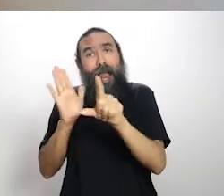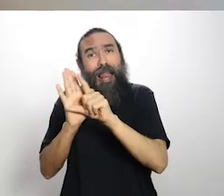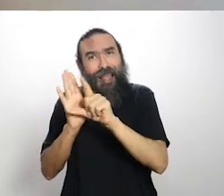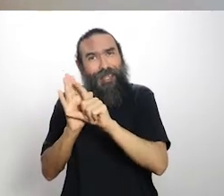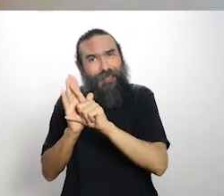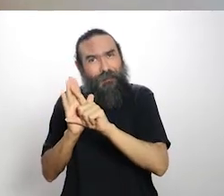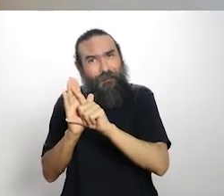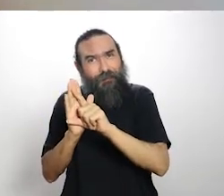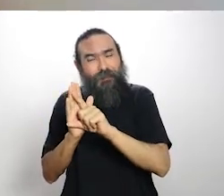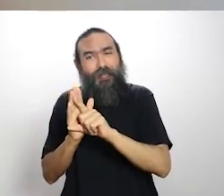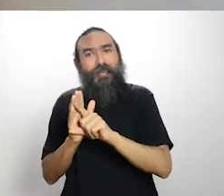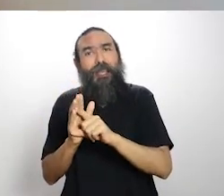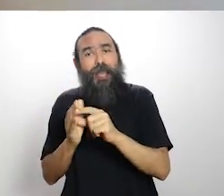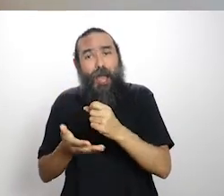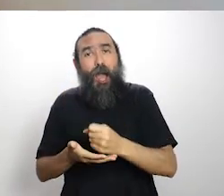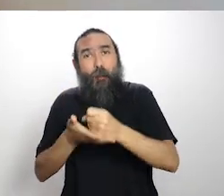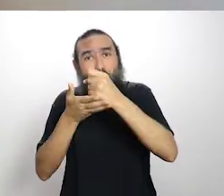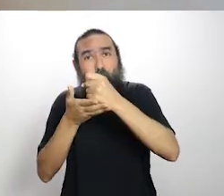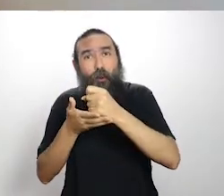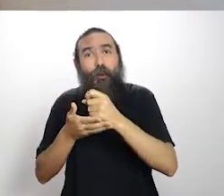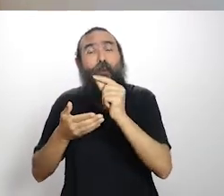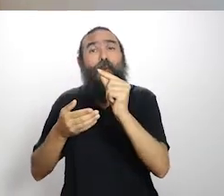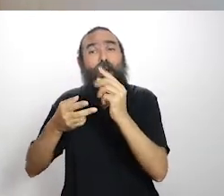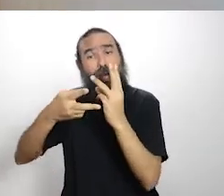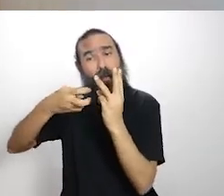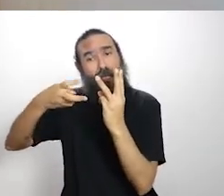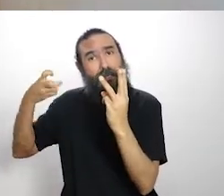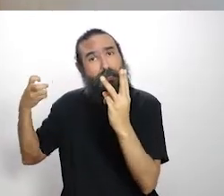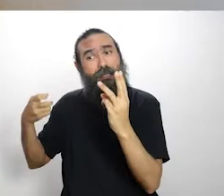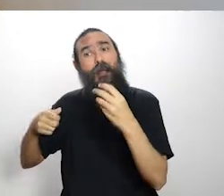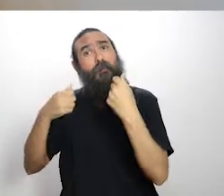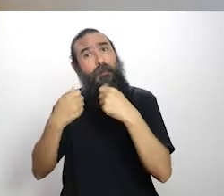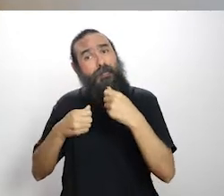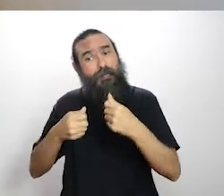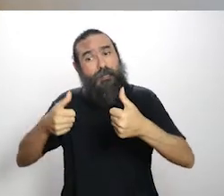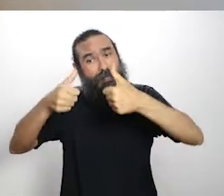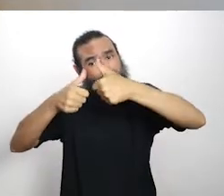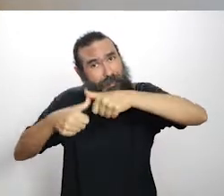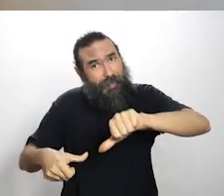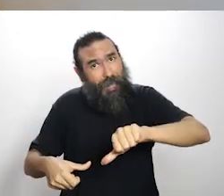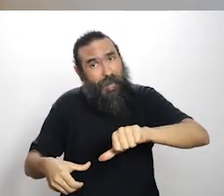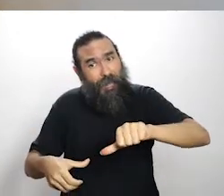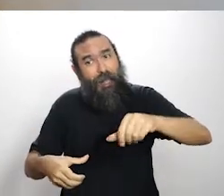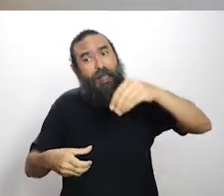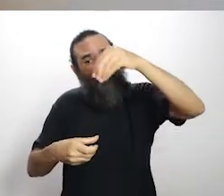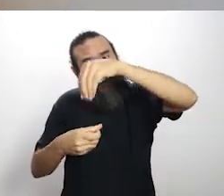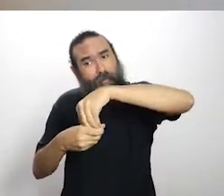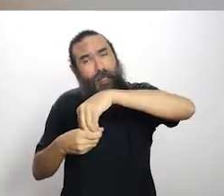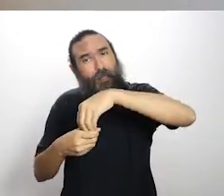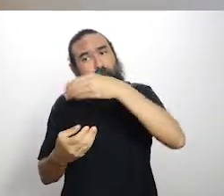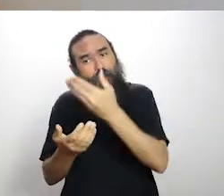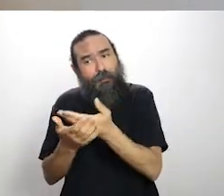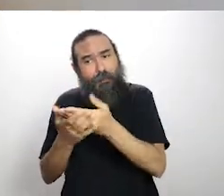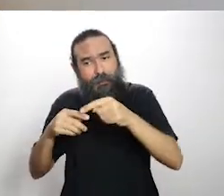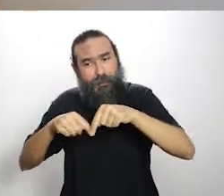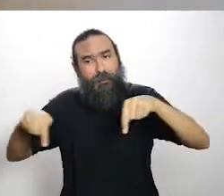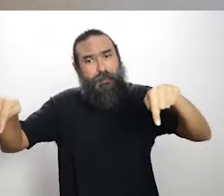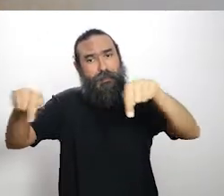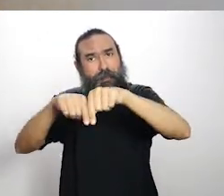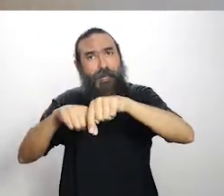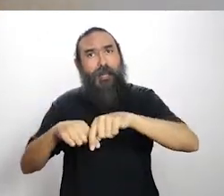11.645, possa ser visto dessa forma, que o indígena está presente na sala, né? E ele não está